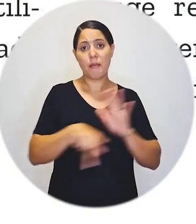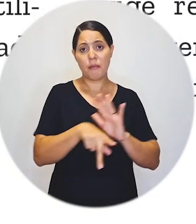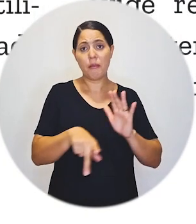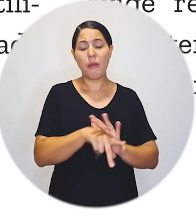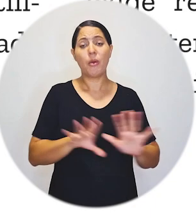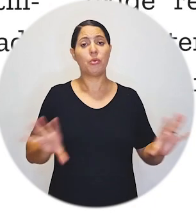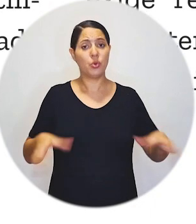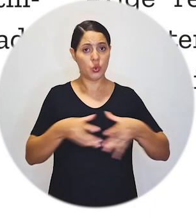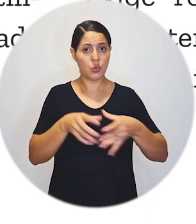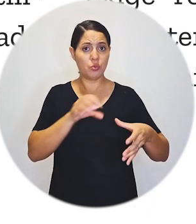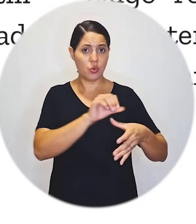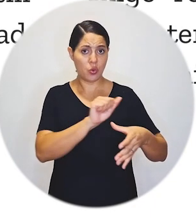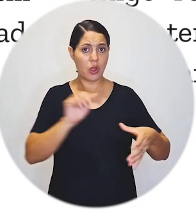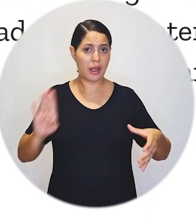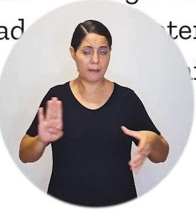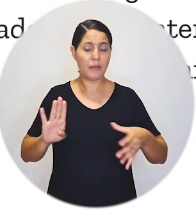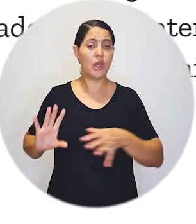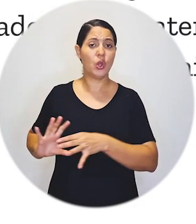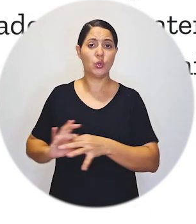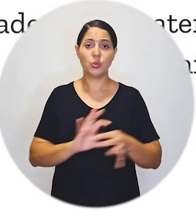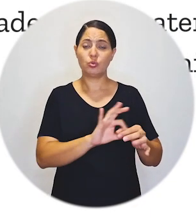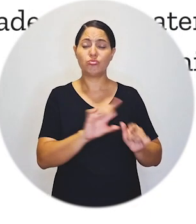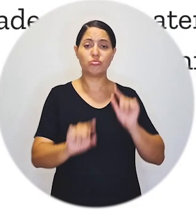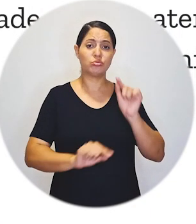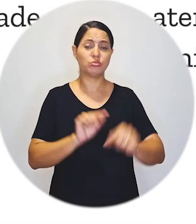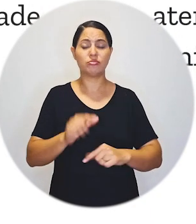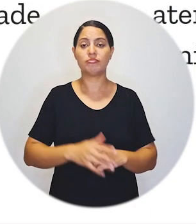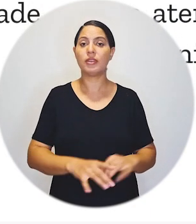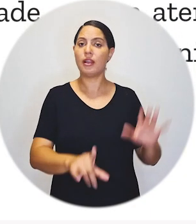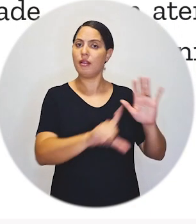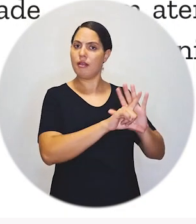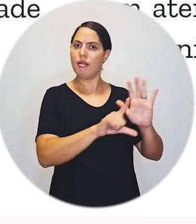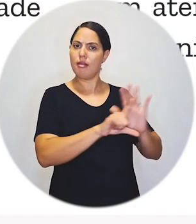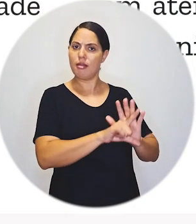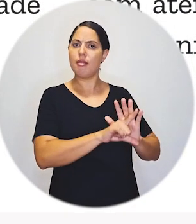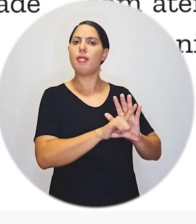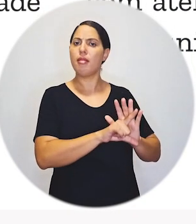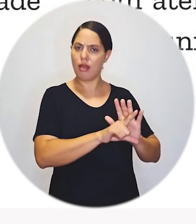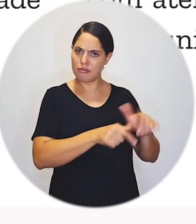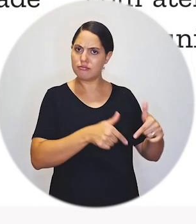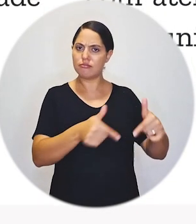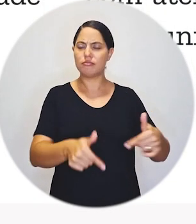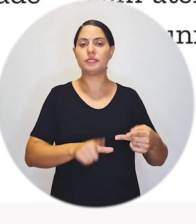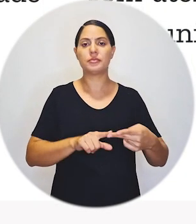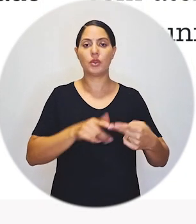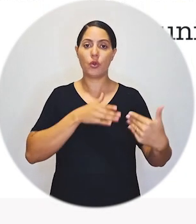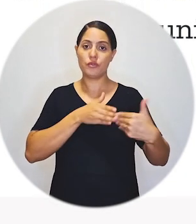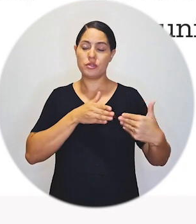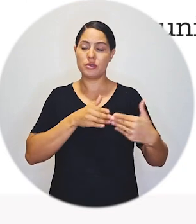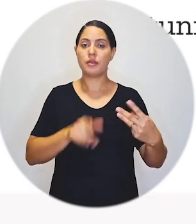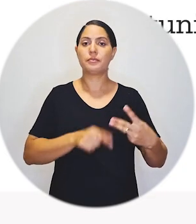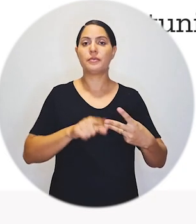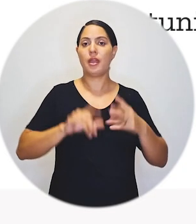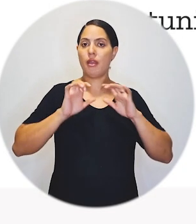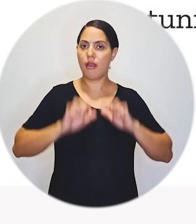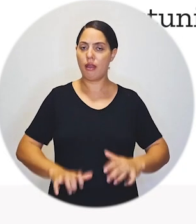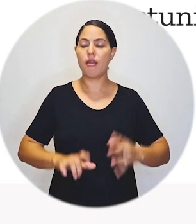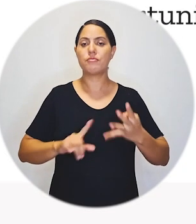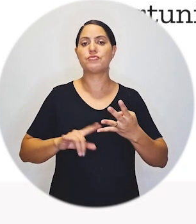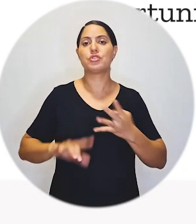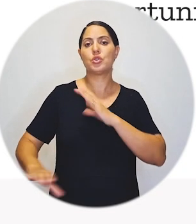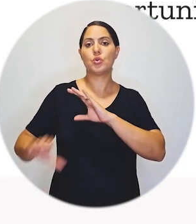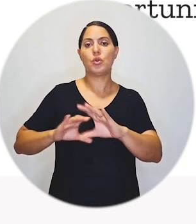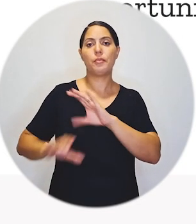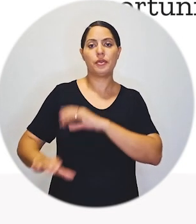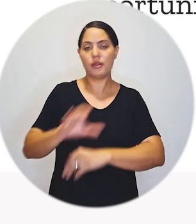recomendações aprovadas pela OAB, divididas em pilares como legislação aplicável, confidencialidade, privacidade,